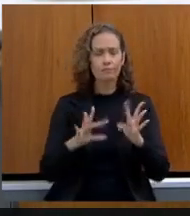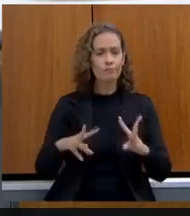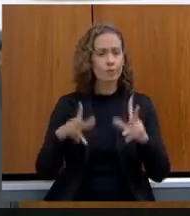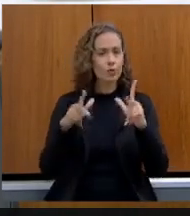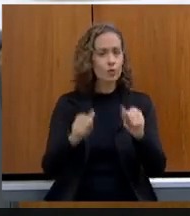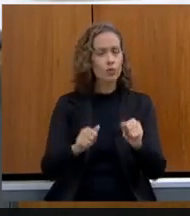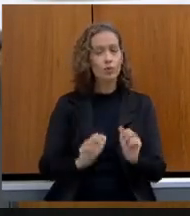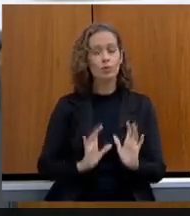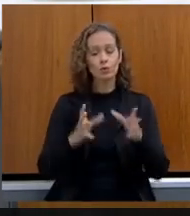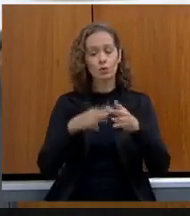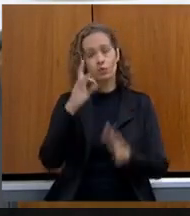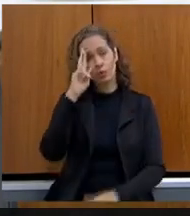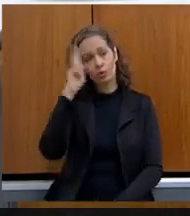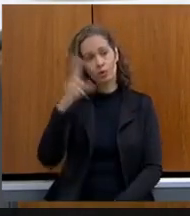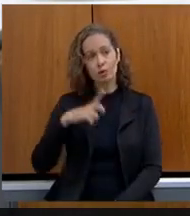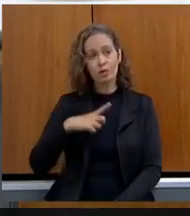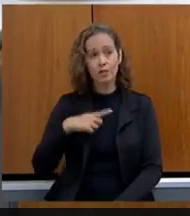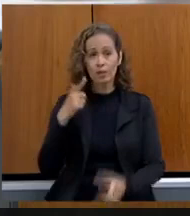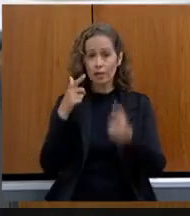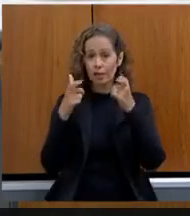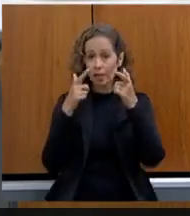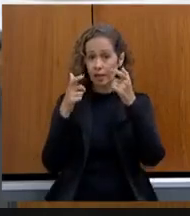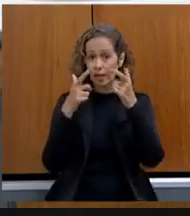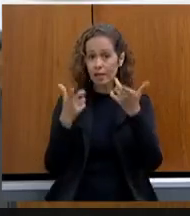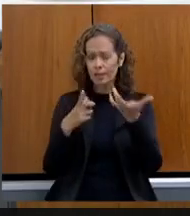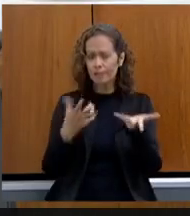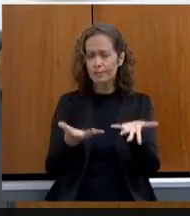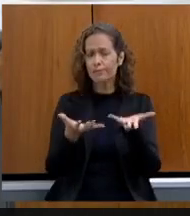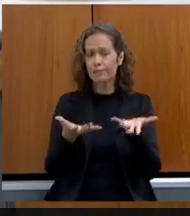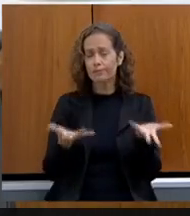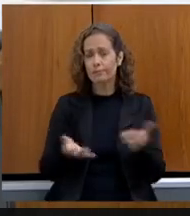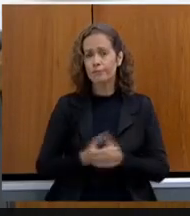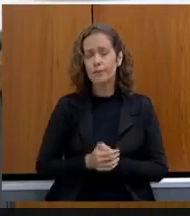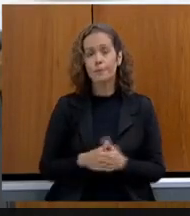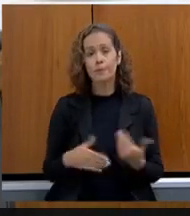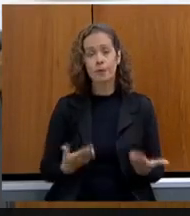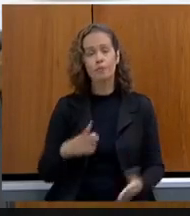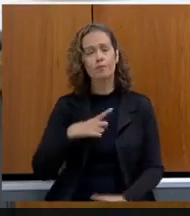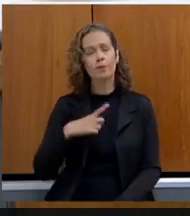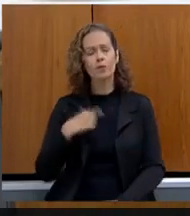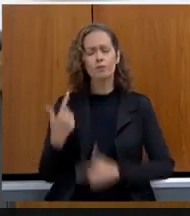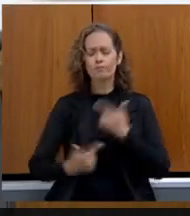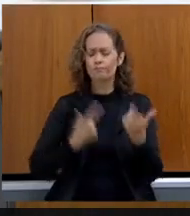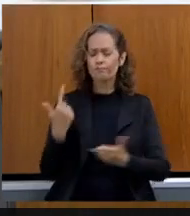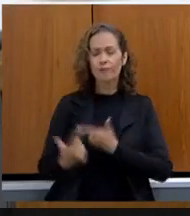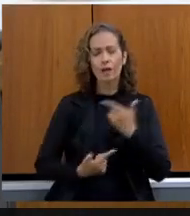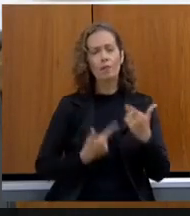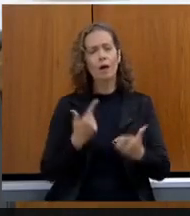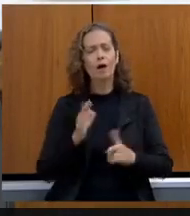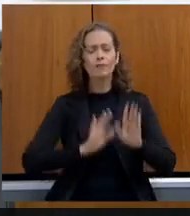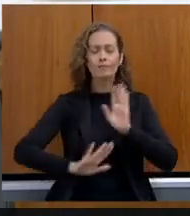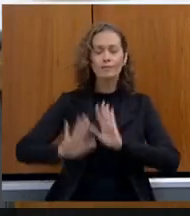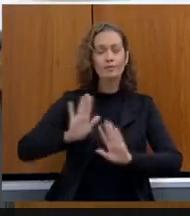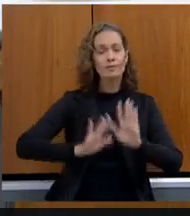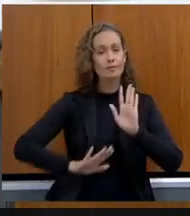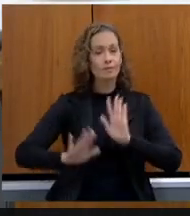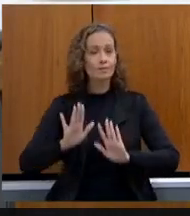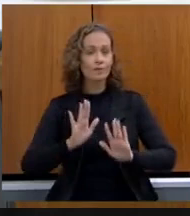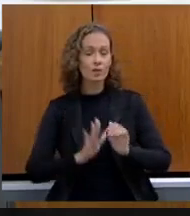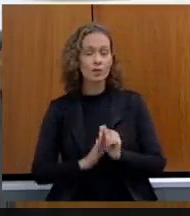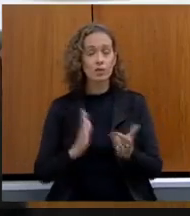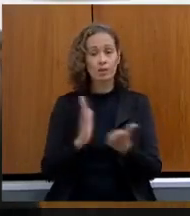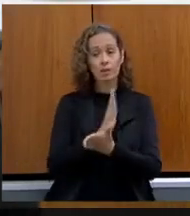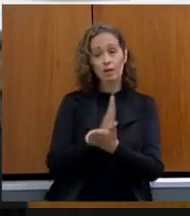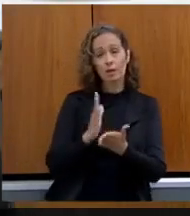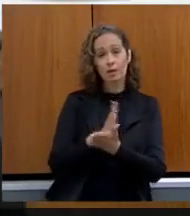todos os diretores que tiverem interesse de solicitar né Nós temos tido um trabalho aí muito cuidadoso em algumas superintendências regionais onde